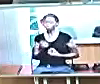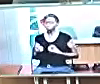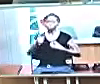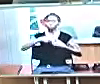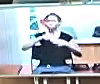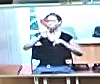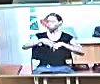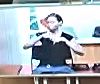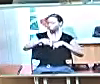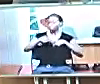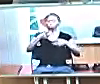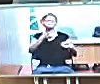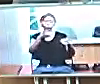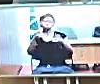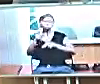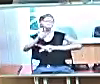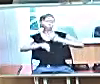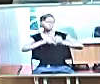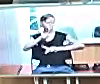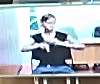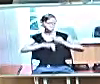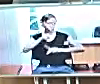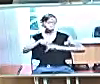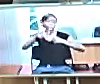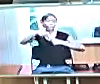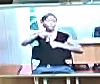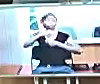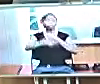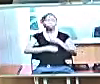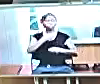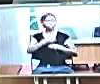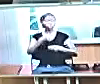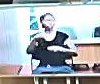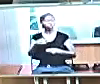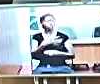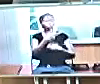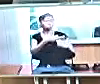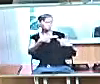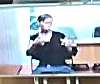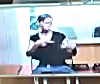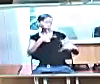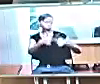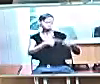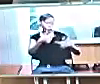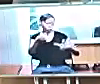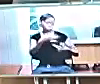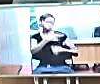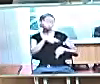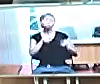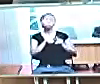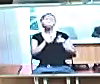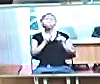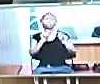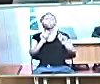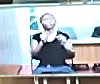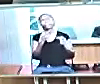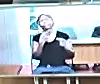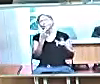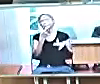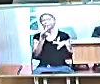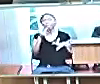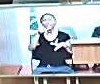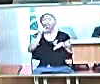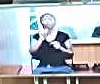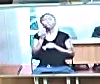popular ouvindo as pessoas e este ano fizemos algumas inovações também que é eu costumo chamar de uma